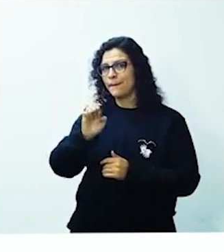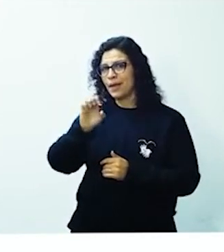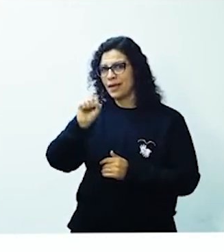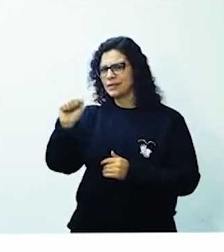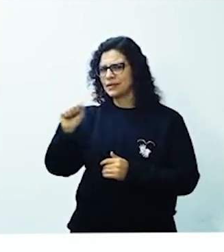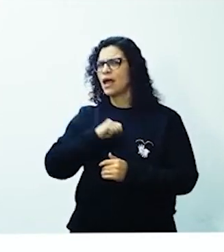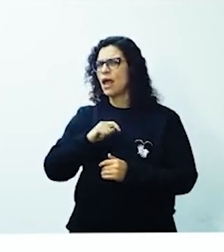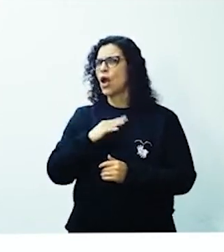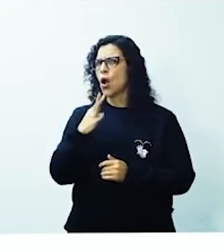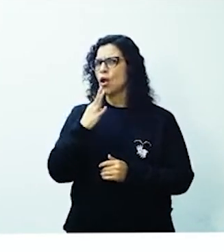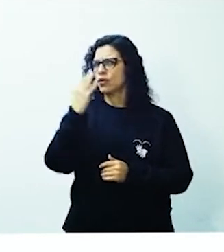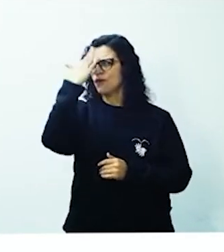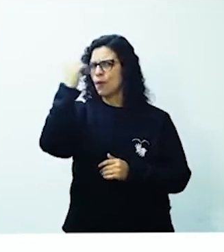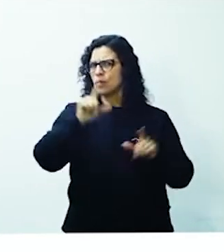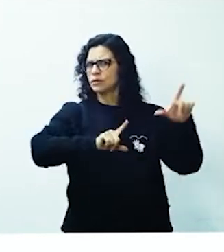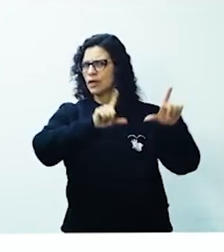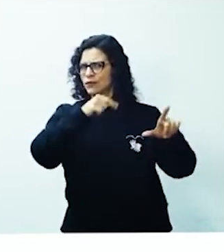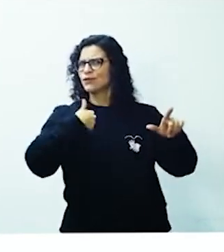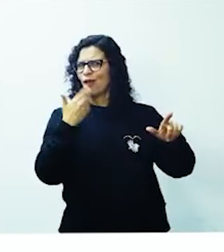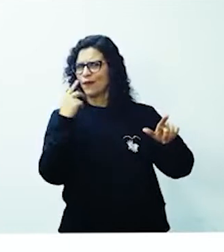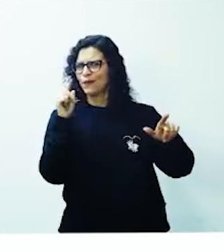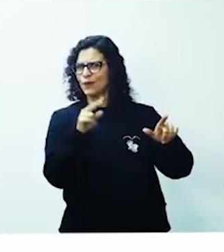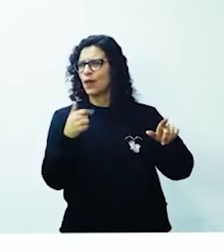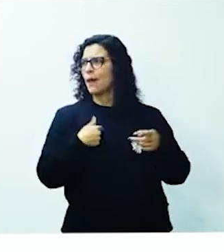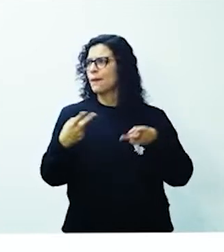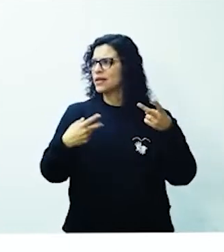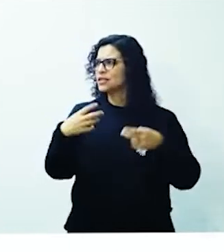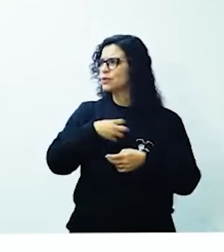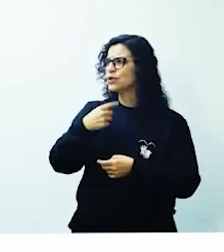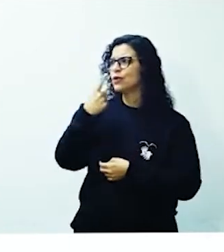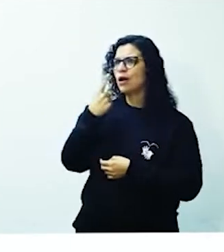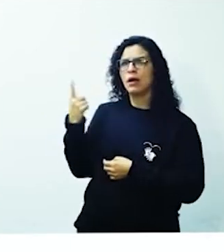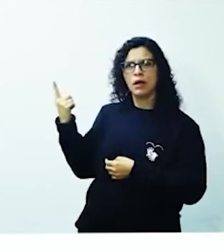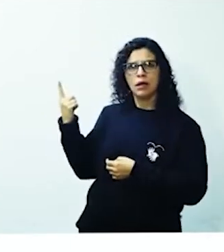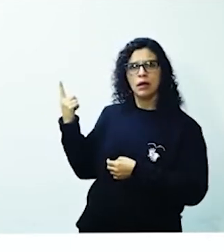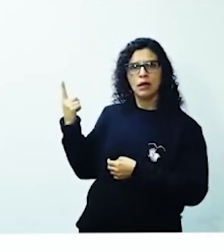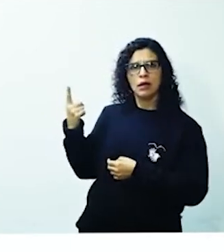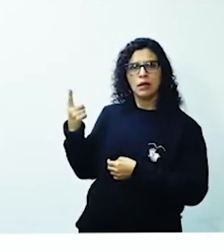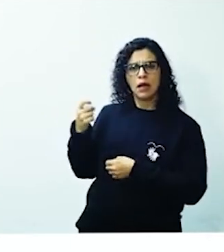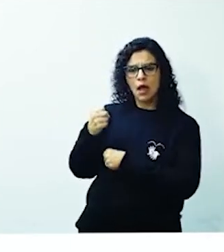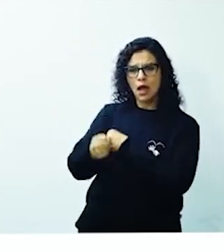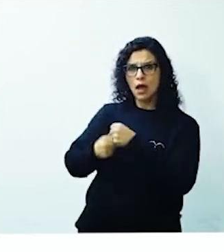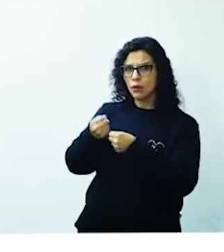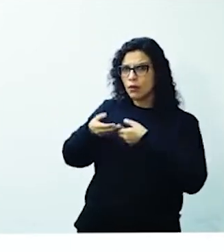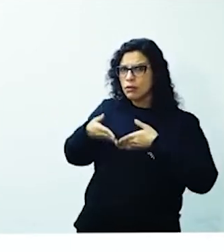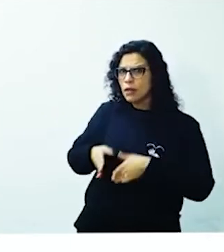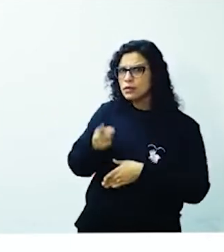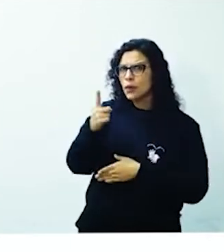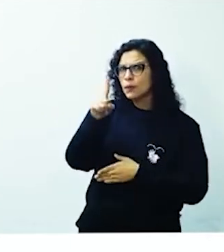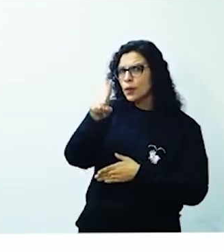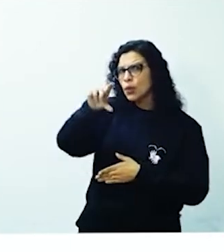quero dar um destaque para que vocês percebam a data de nascimento dele, o ano de nascimento,